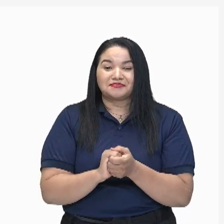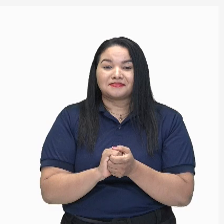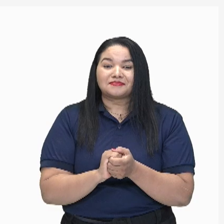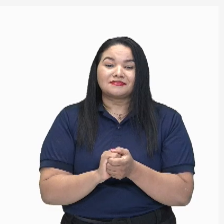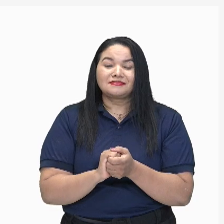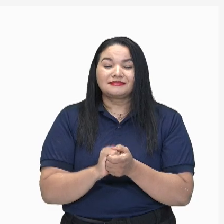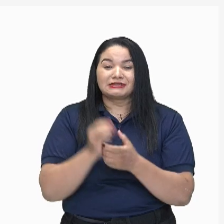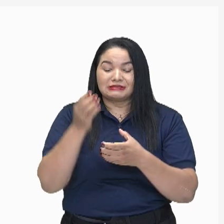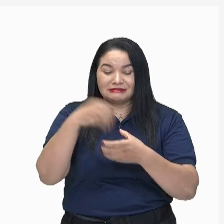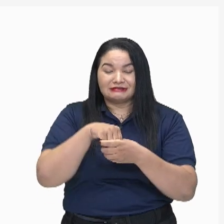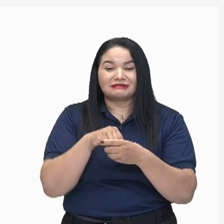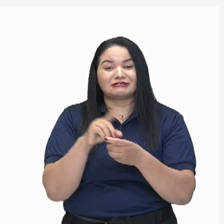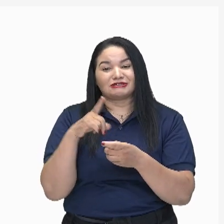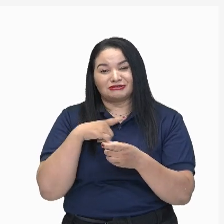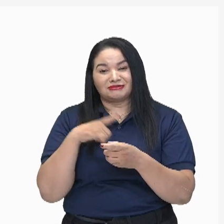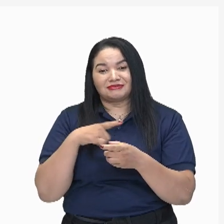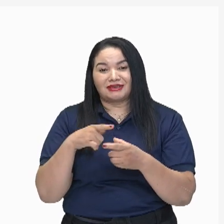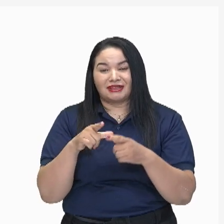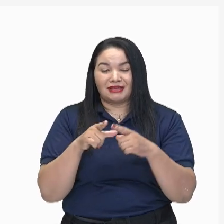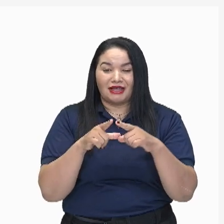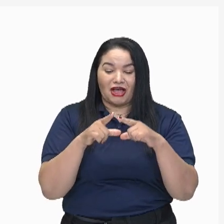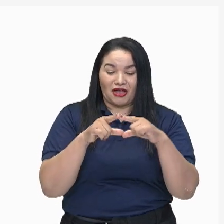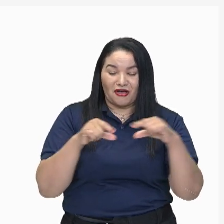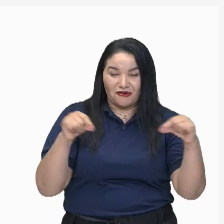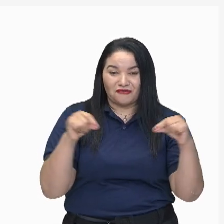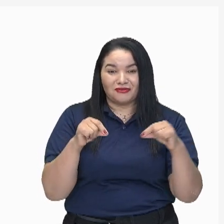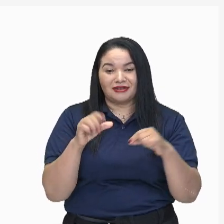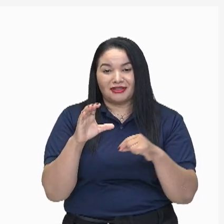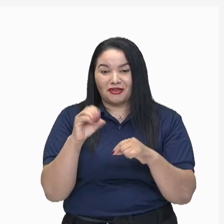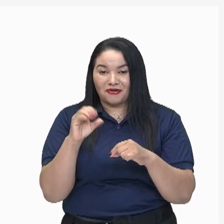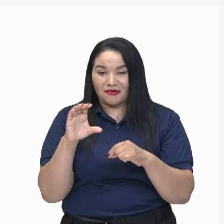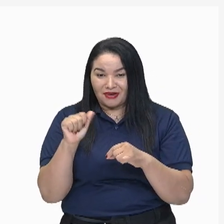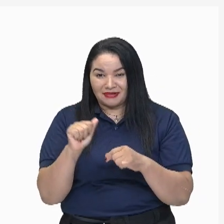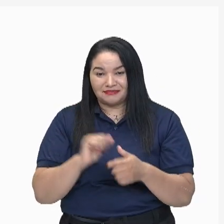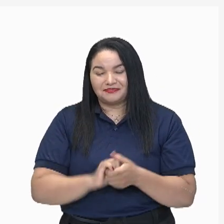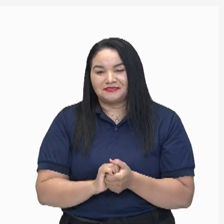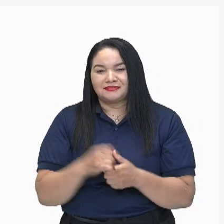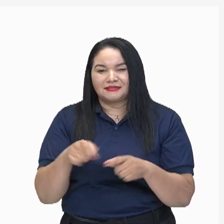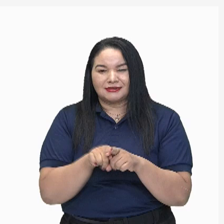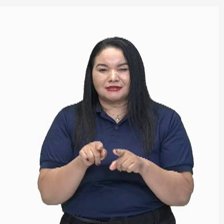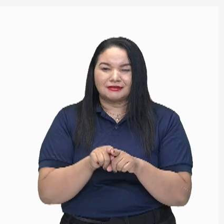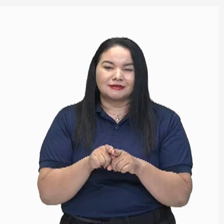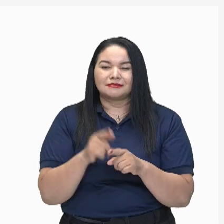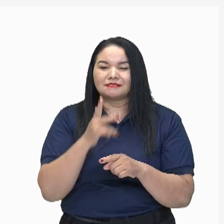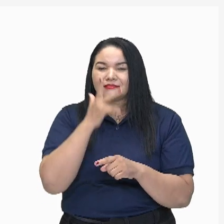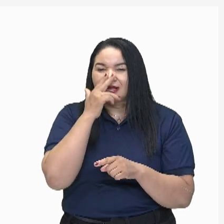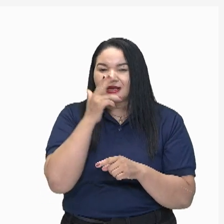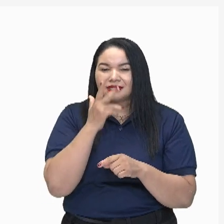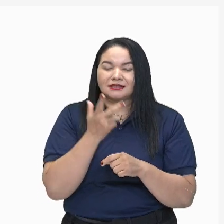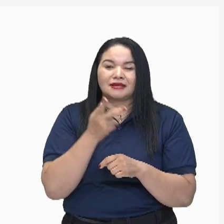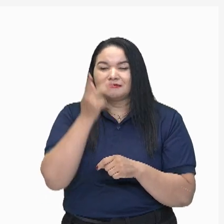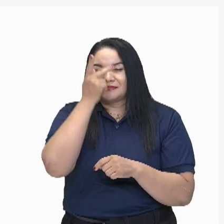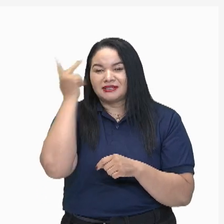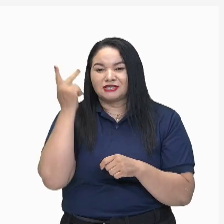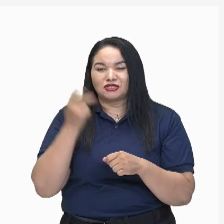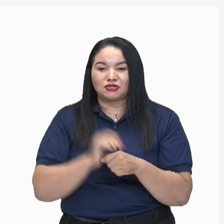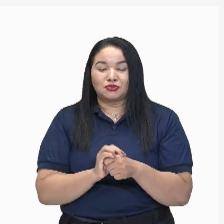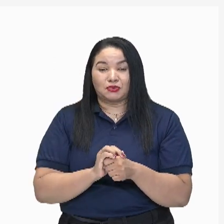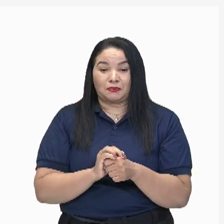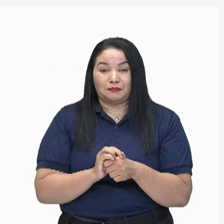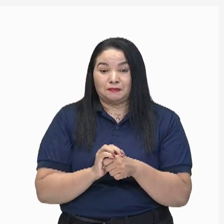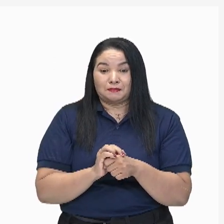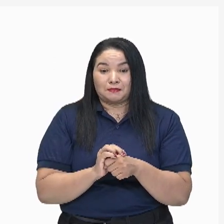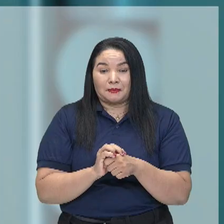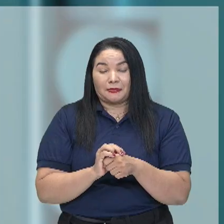Peru. Folha da coca. Ela é um meio da pessoa atualizar-se e pisar na hora presente.